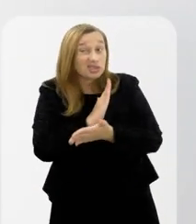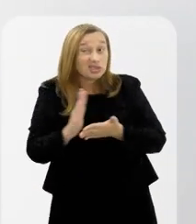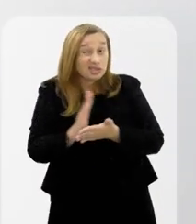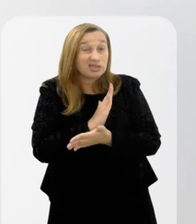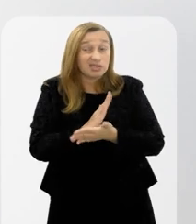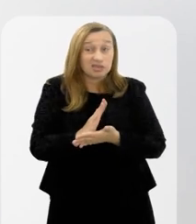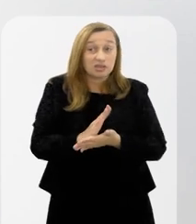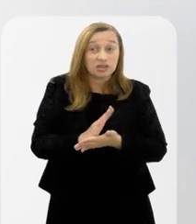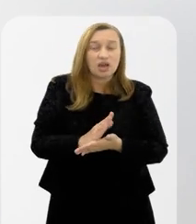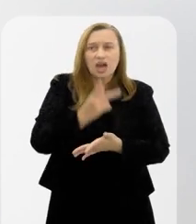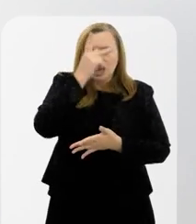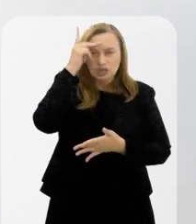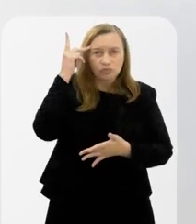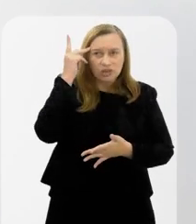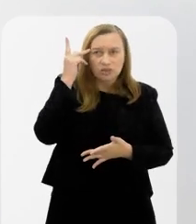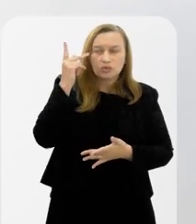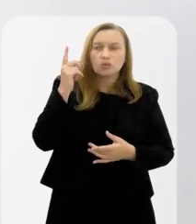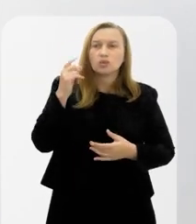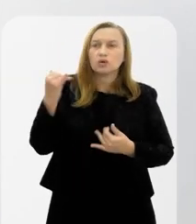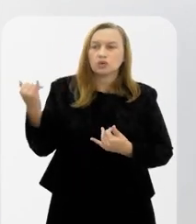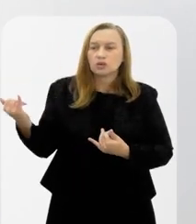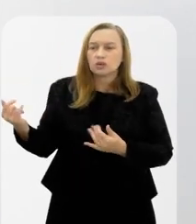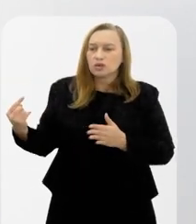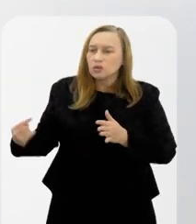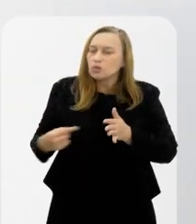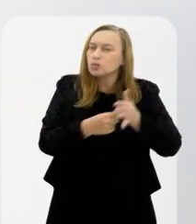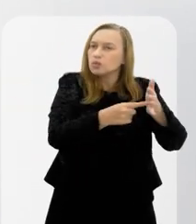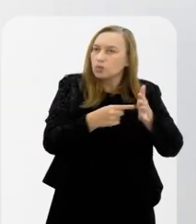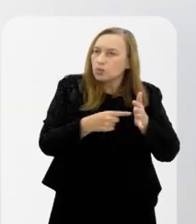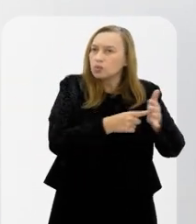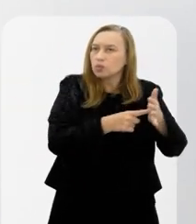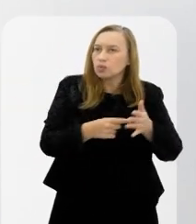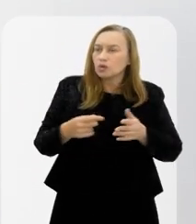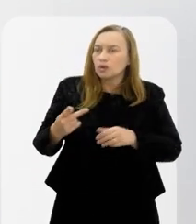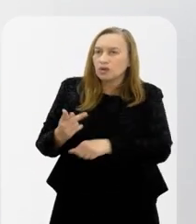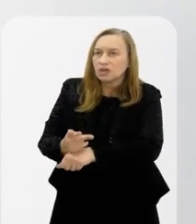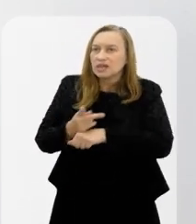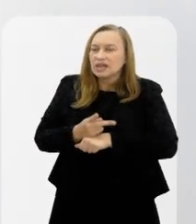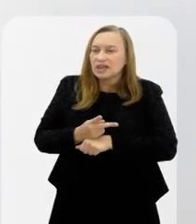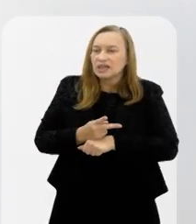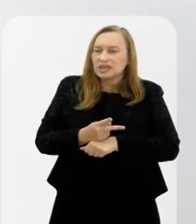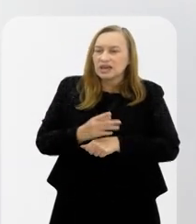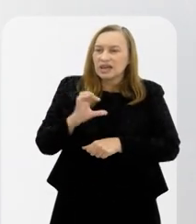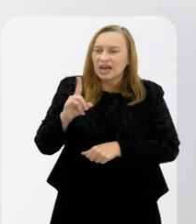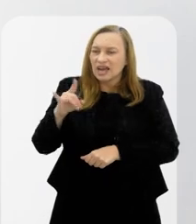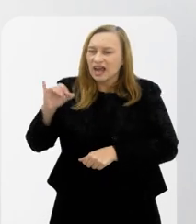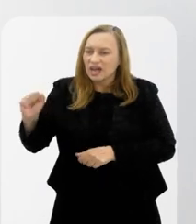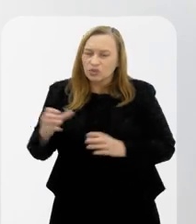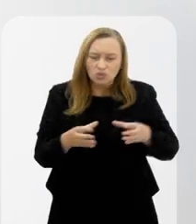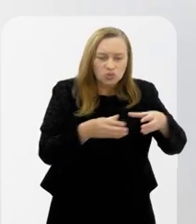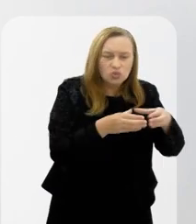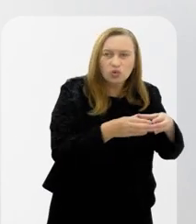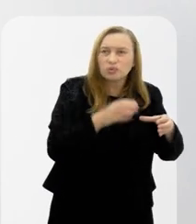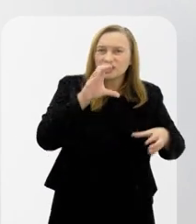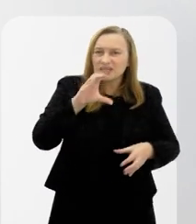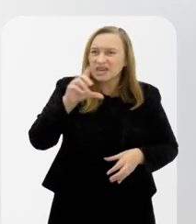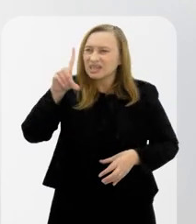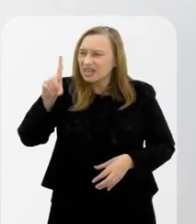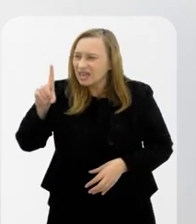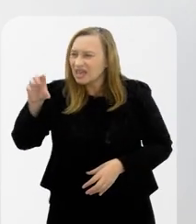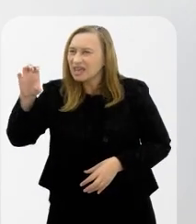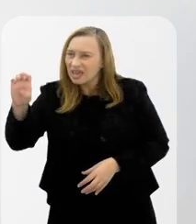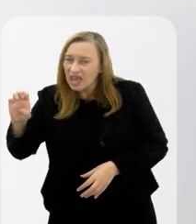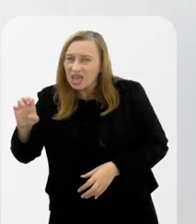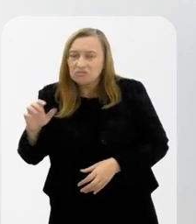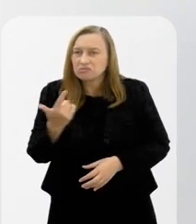vezes a as pessoas que os procuram aqui no caso da L são muito da classe CD e e elas não estão Preparadas